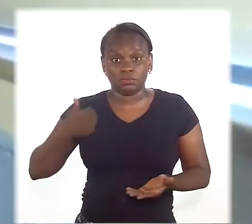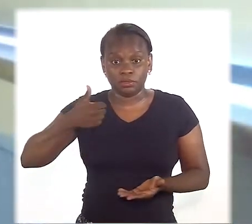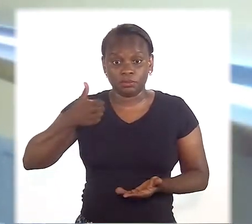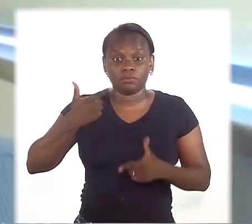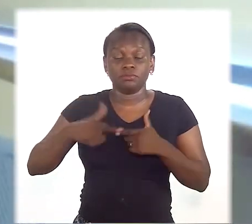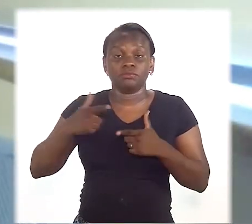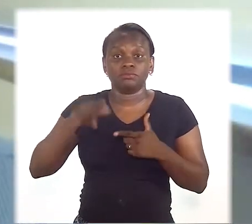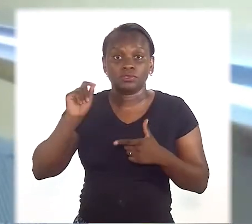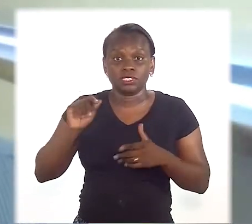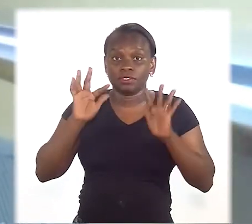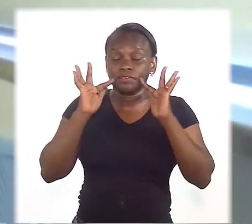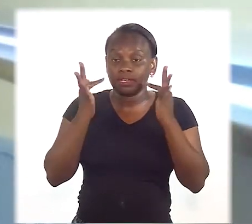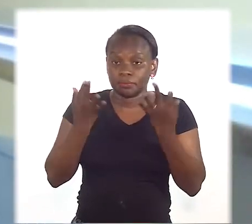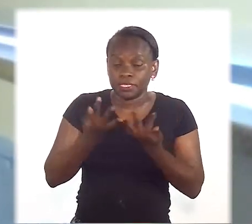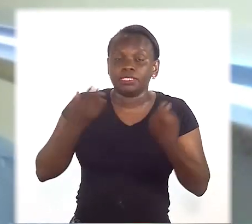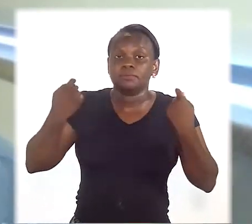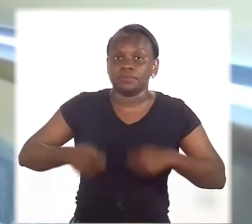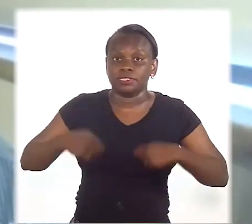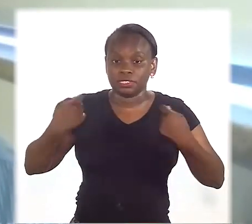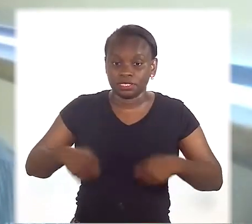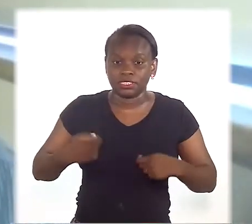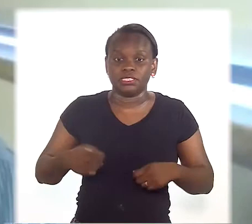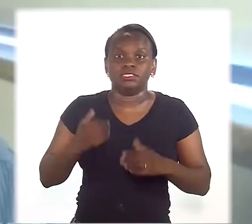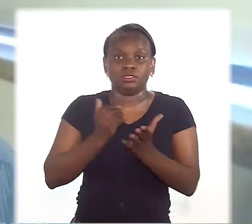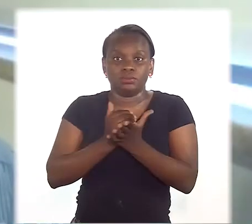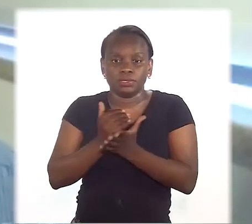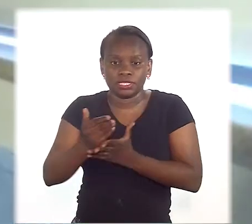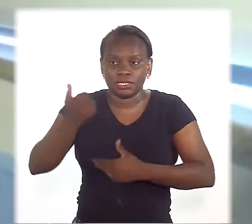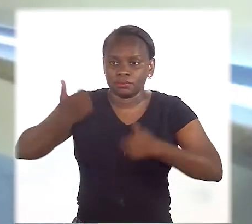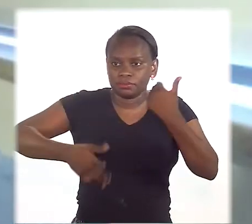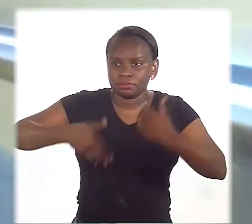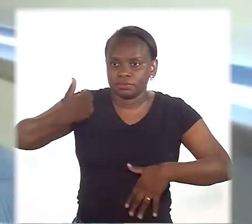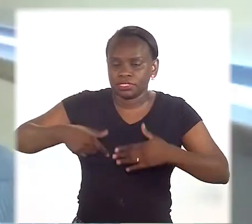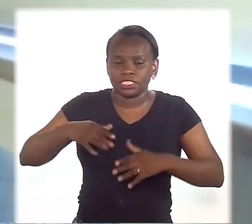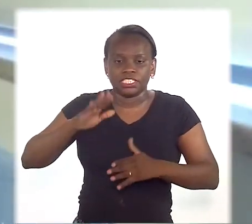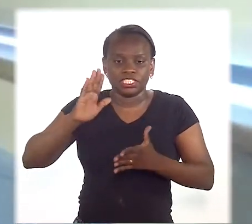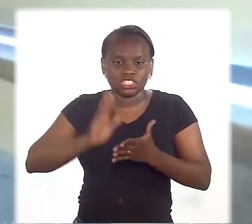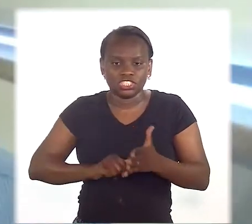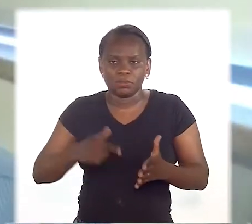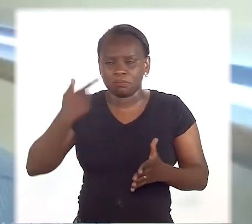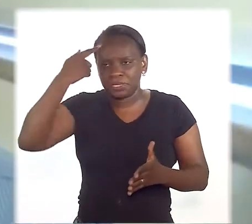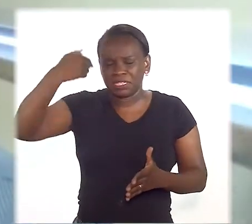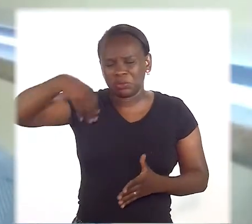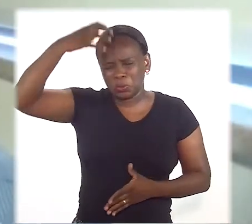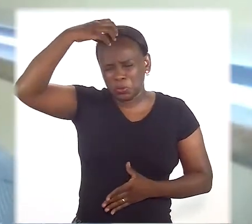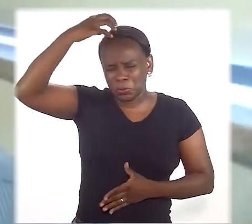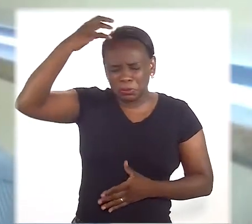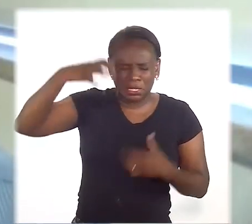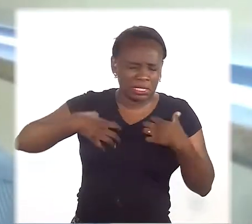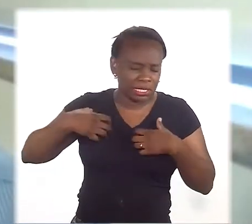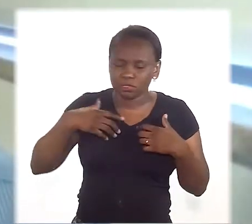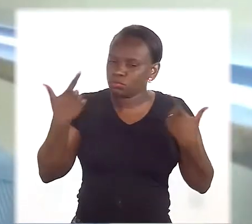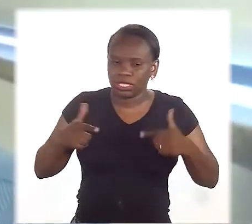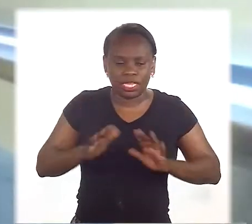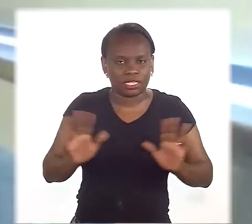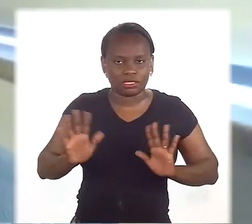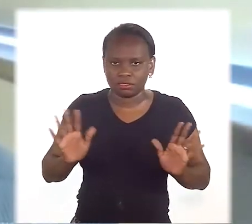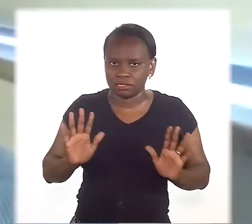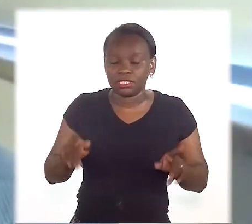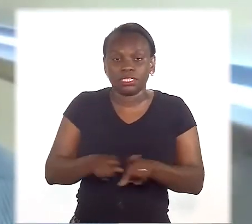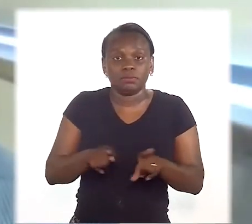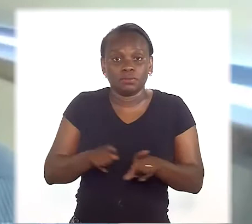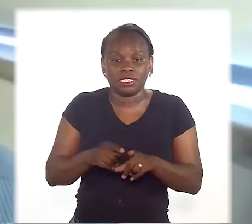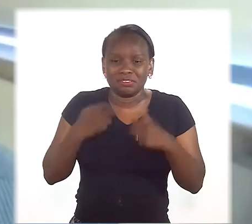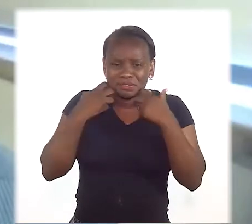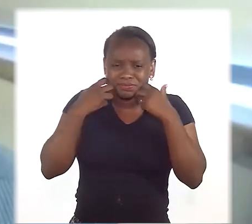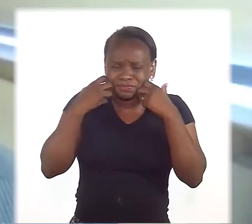a primeira questão é que a família deve começar a trabalhar na eliminação da sua culpa, pois não há culpa.